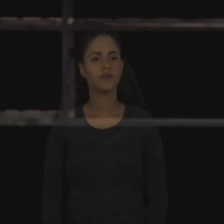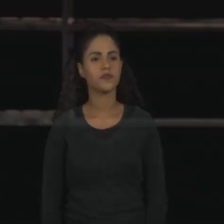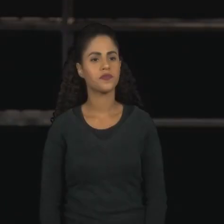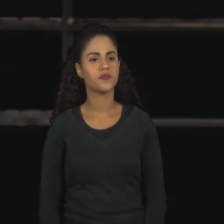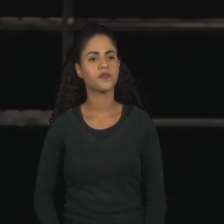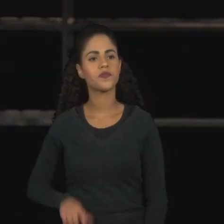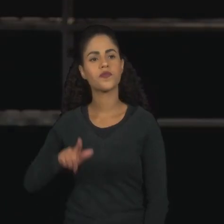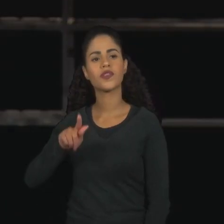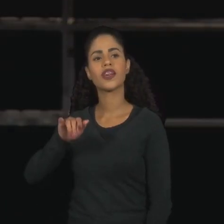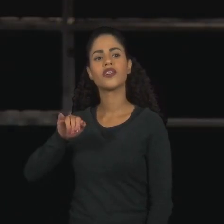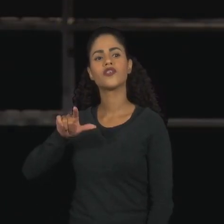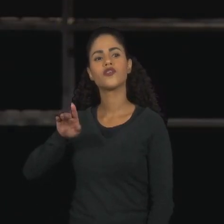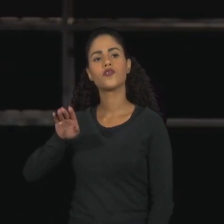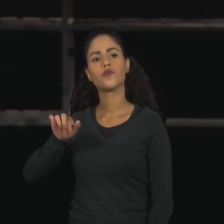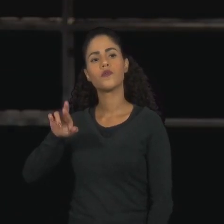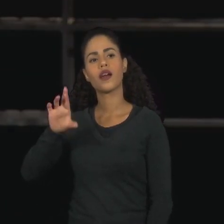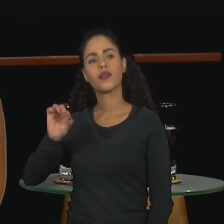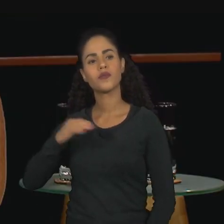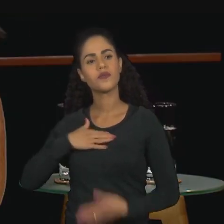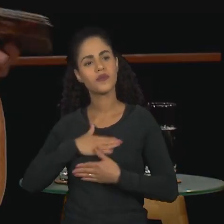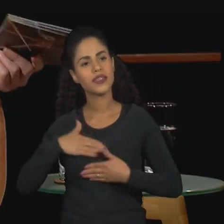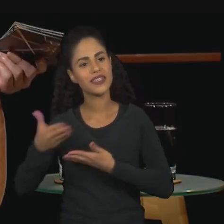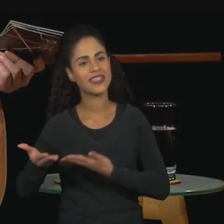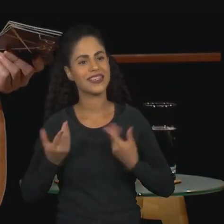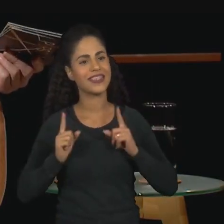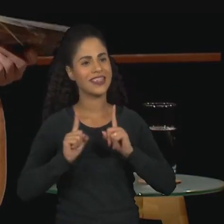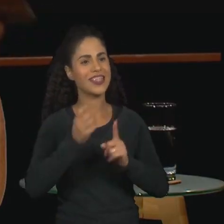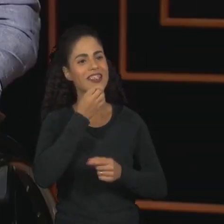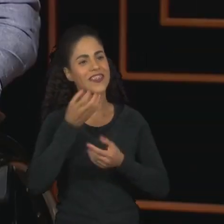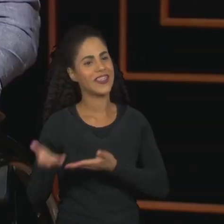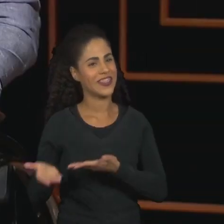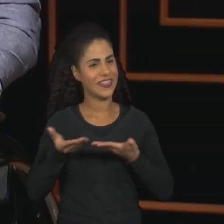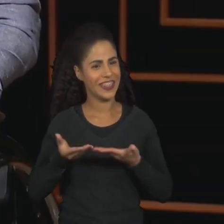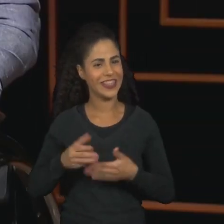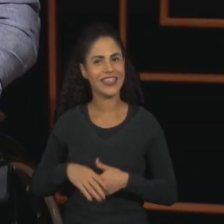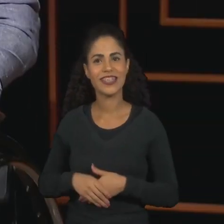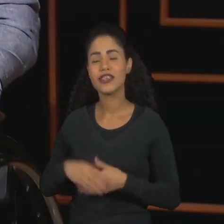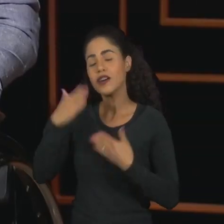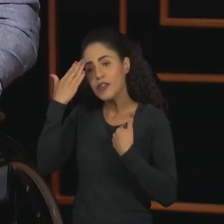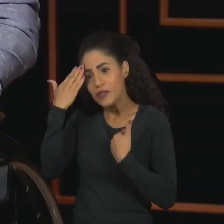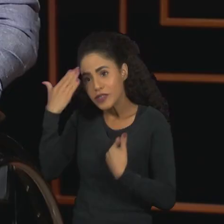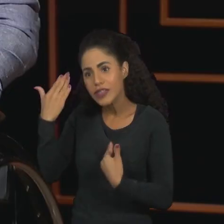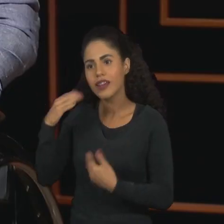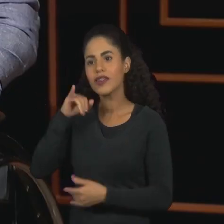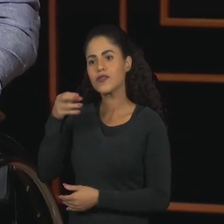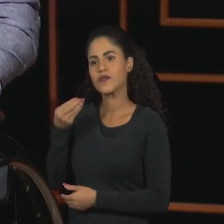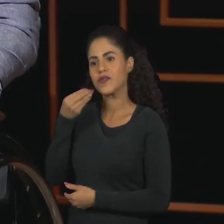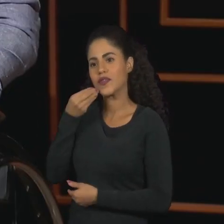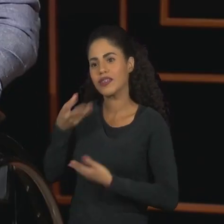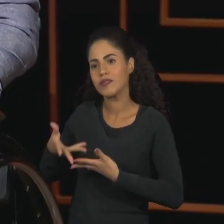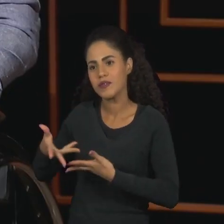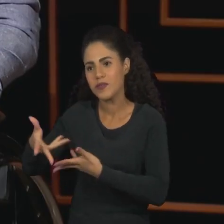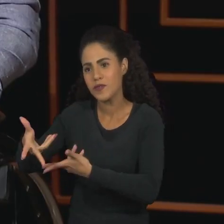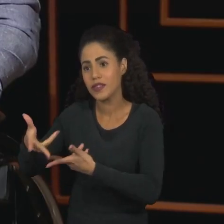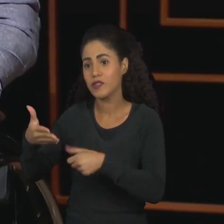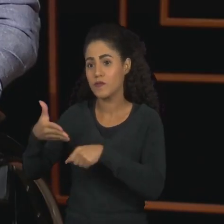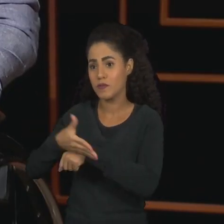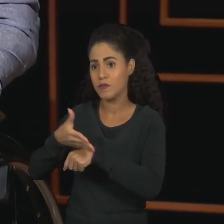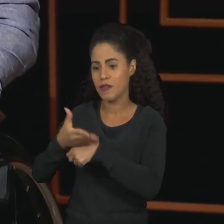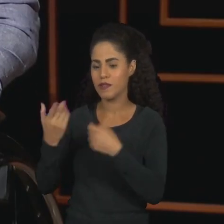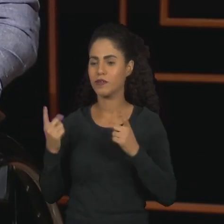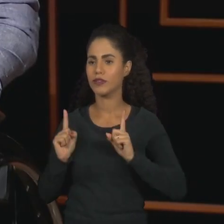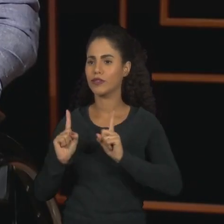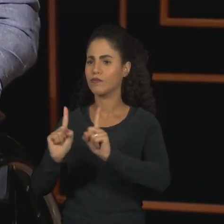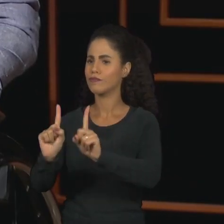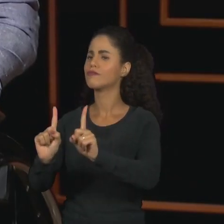Gilberto, é uma honra te receber aqui no Persona. Seja muito bem-vindo. Eu que agradeço por poder